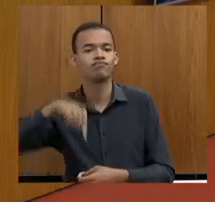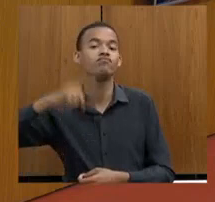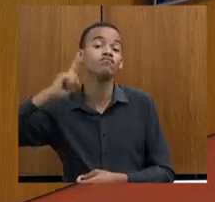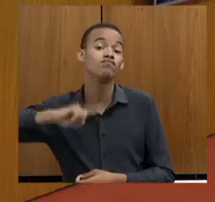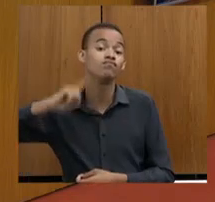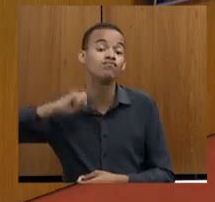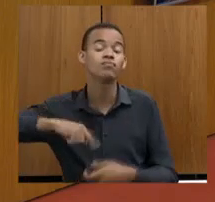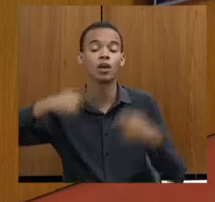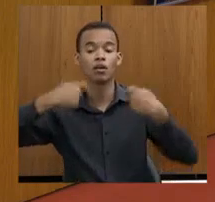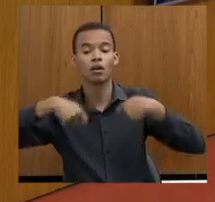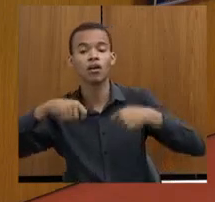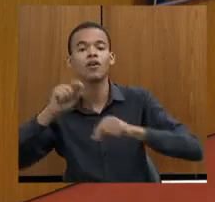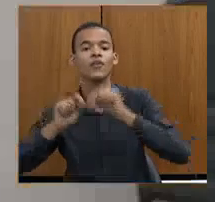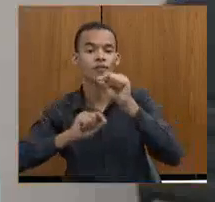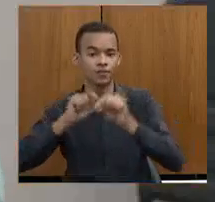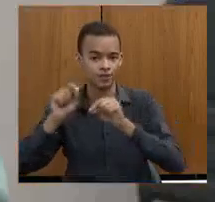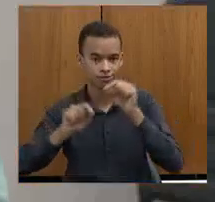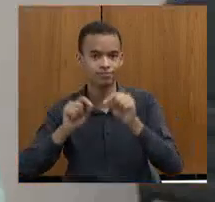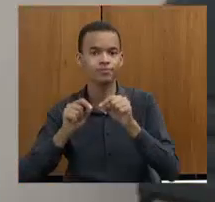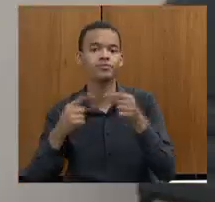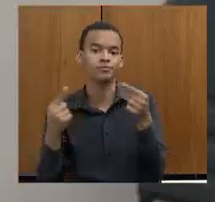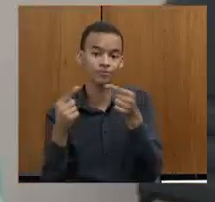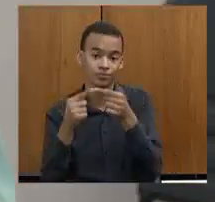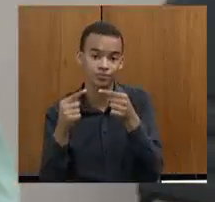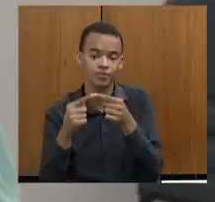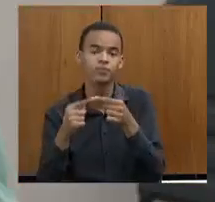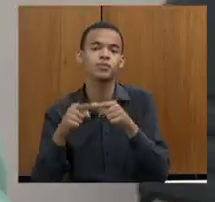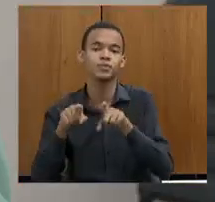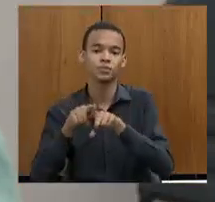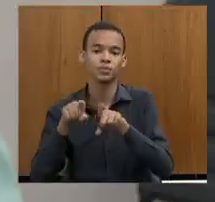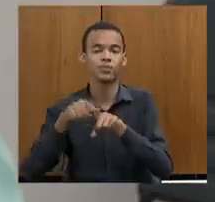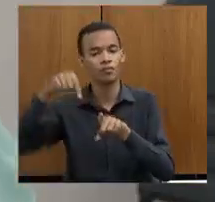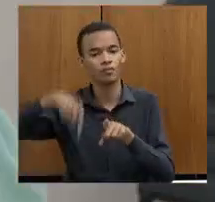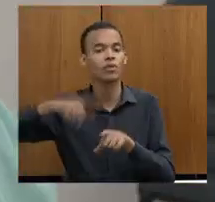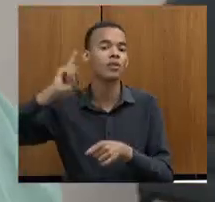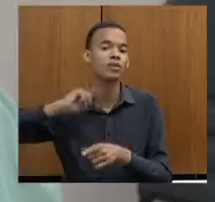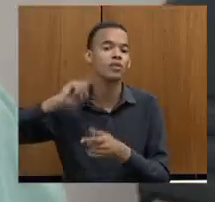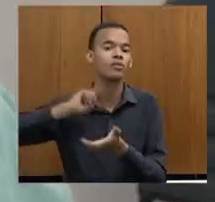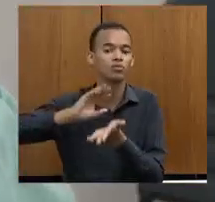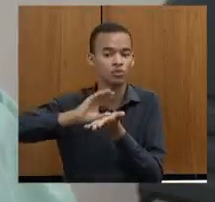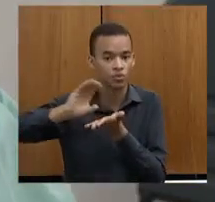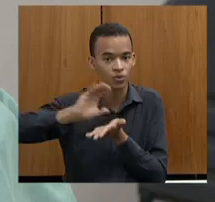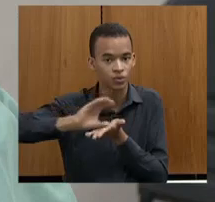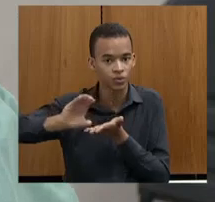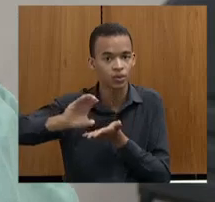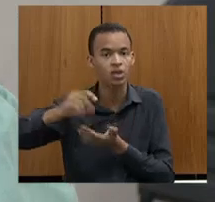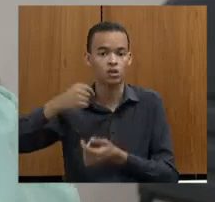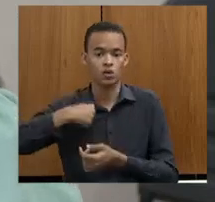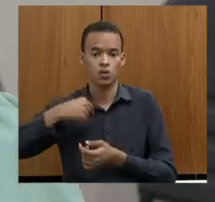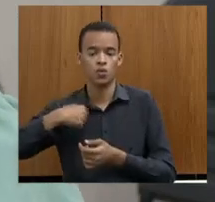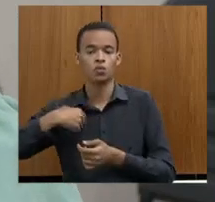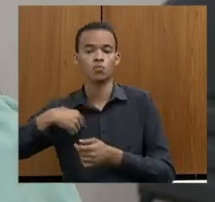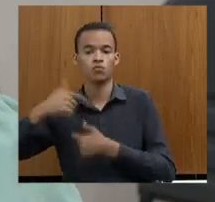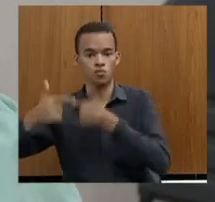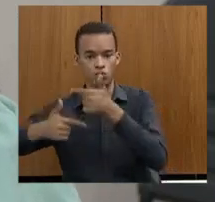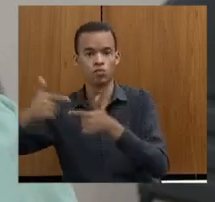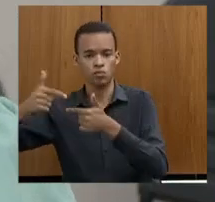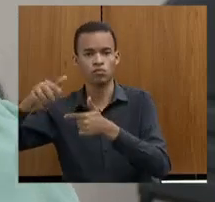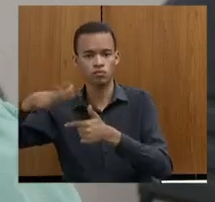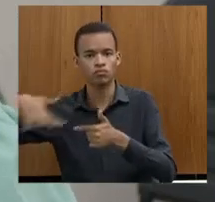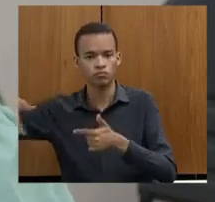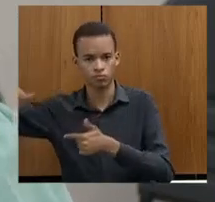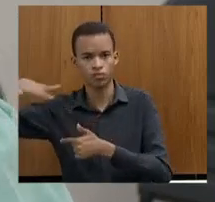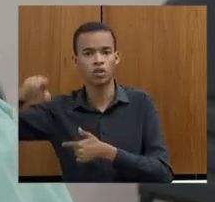de Minas inclusive viu gente dos Empreendimentos na minha região da área de laticínio que é muito importante toda instrução